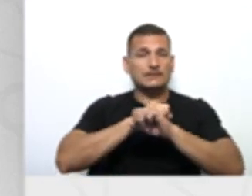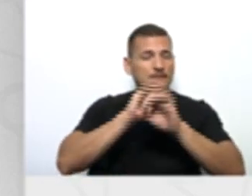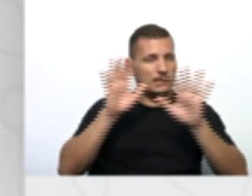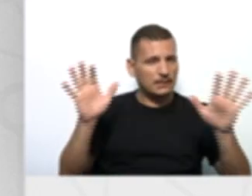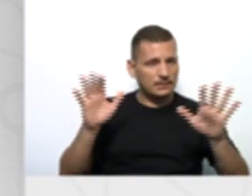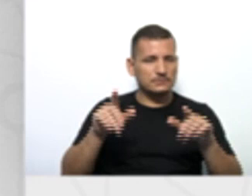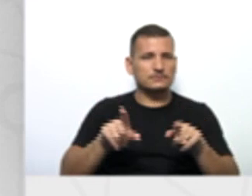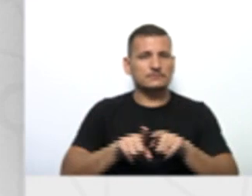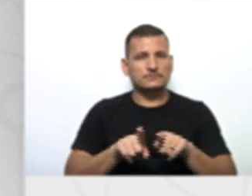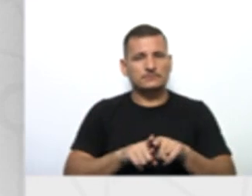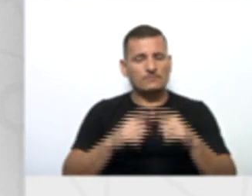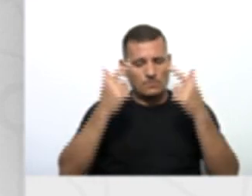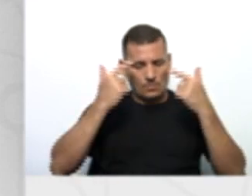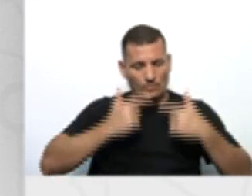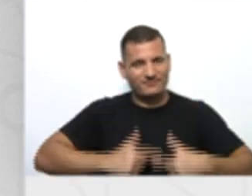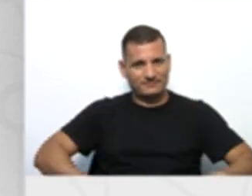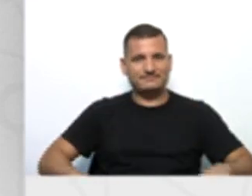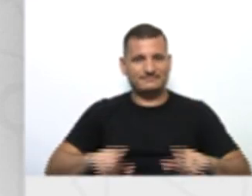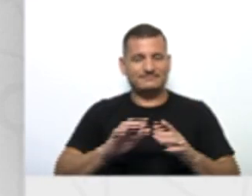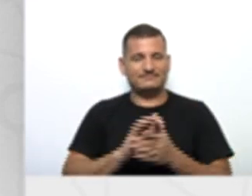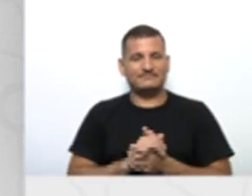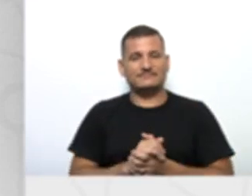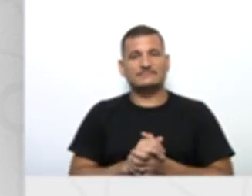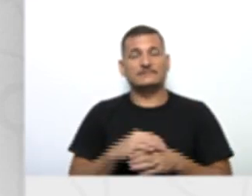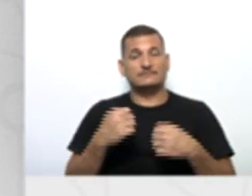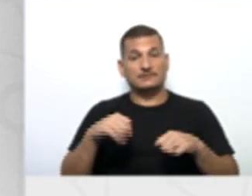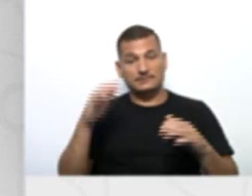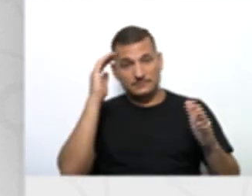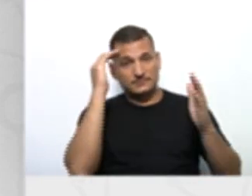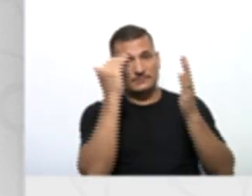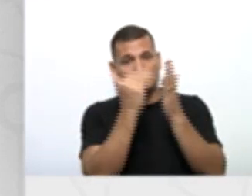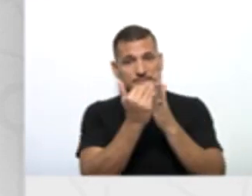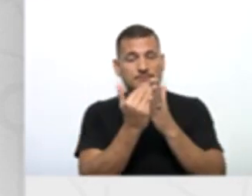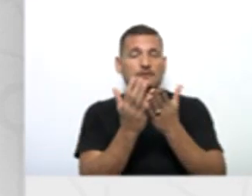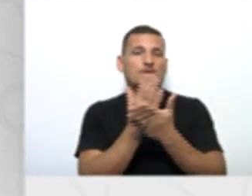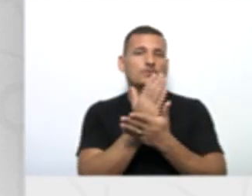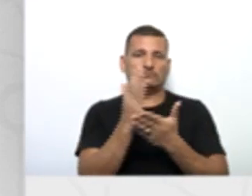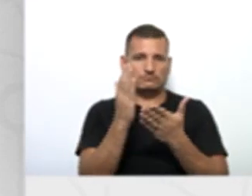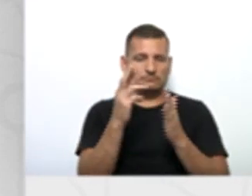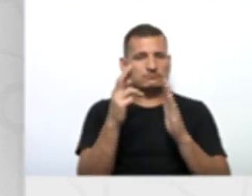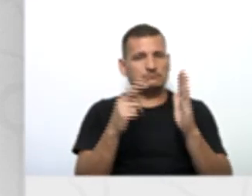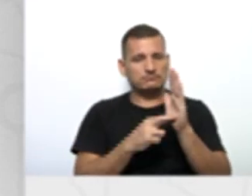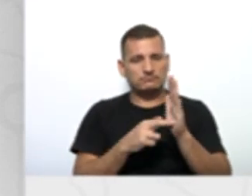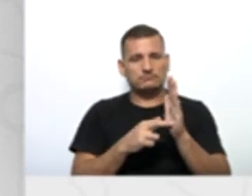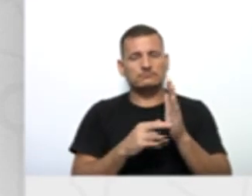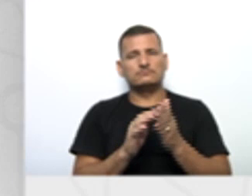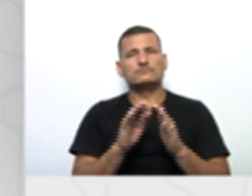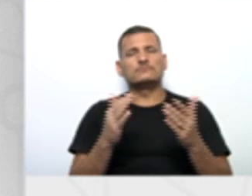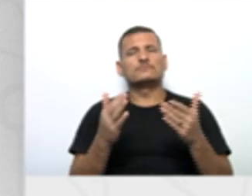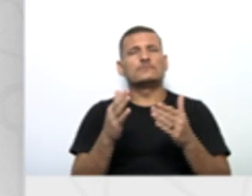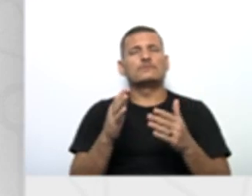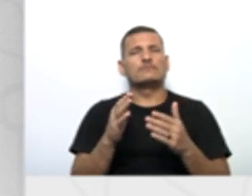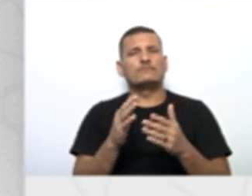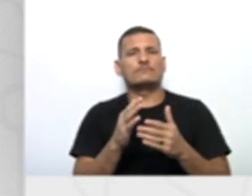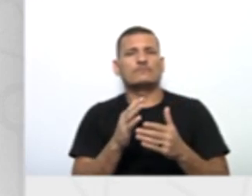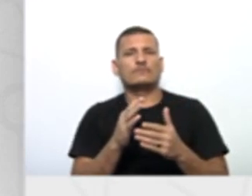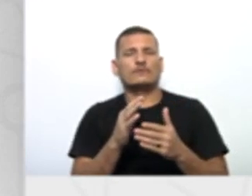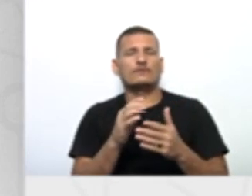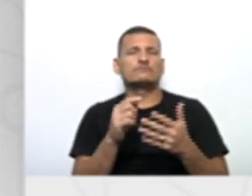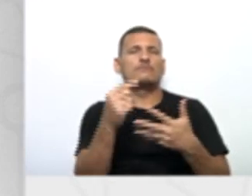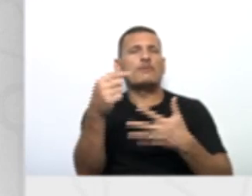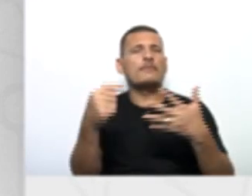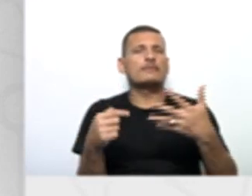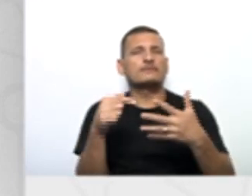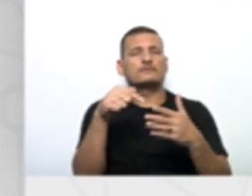impessoalidade, nós precisamos seguir esses procedimentos. E qual é os elementos